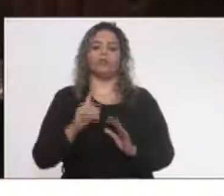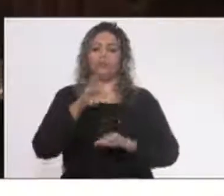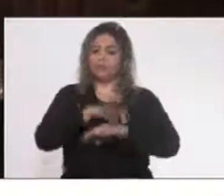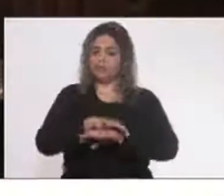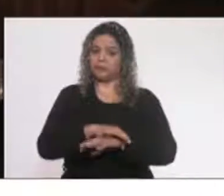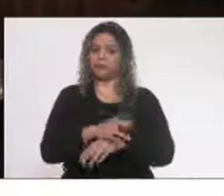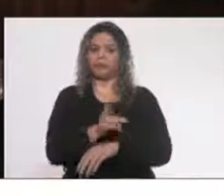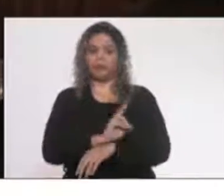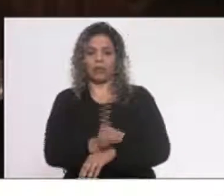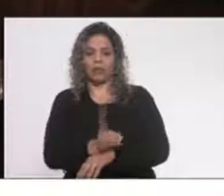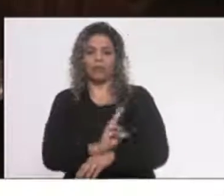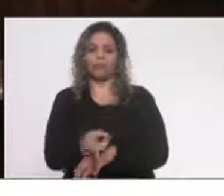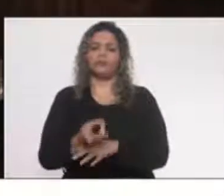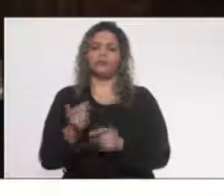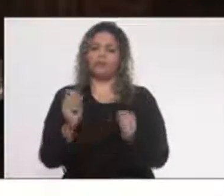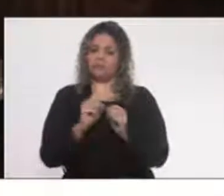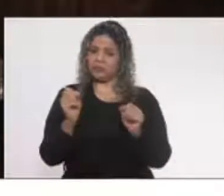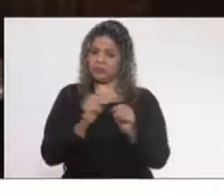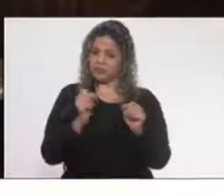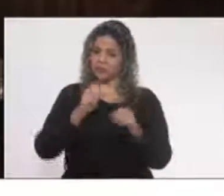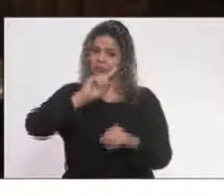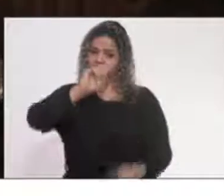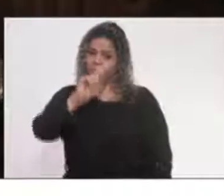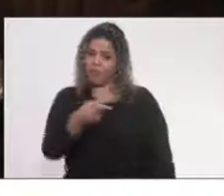de segurança promoveram